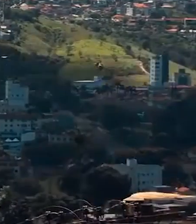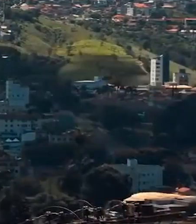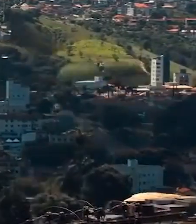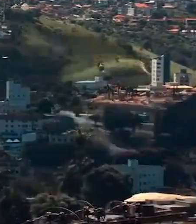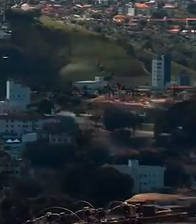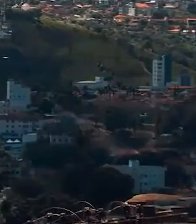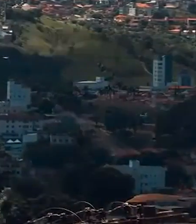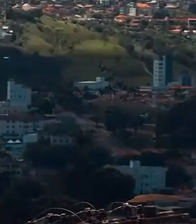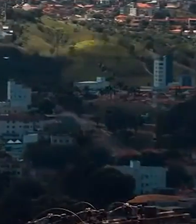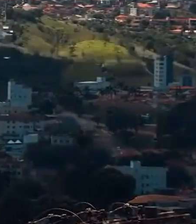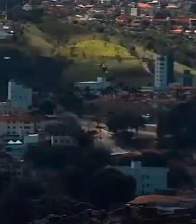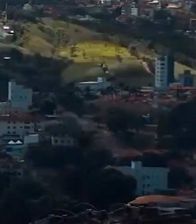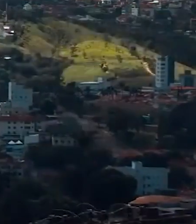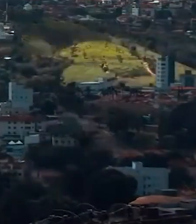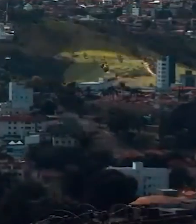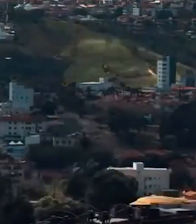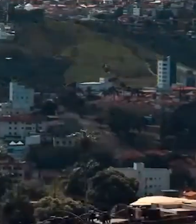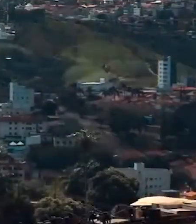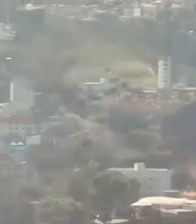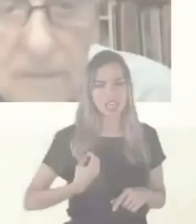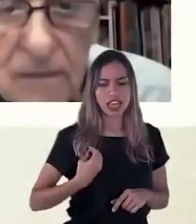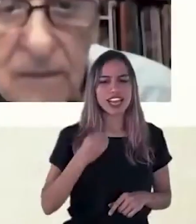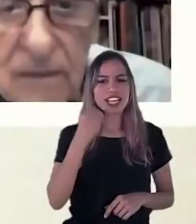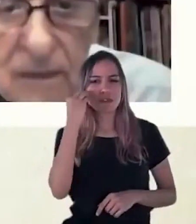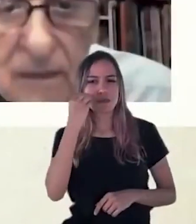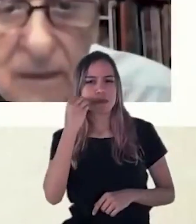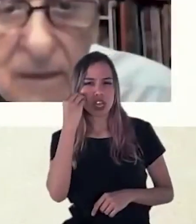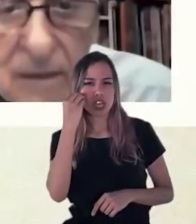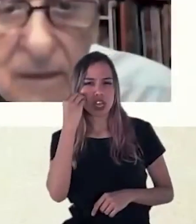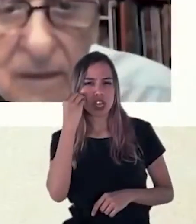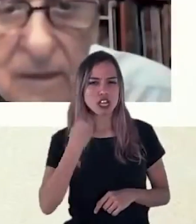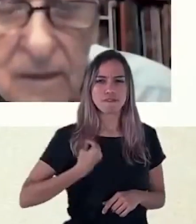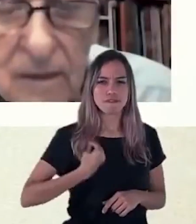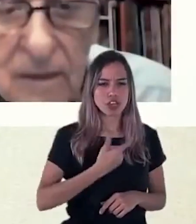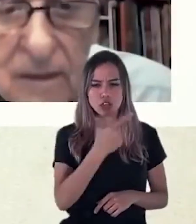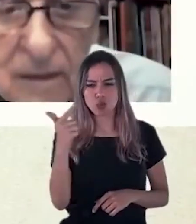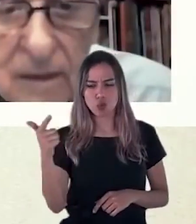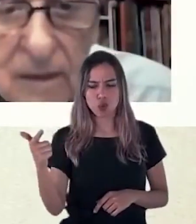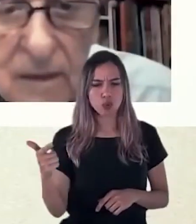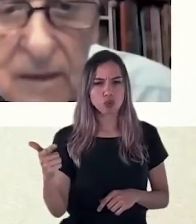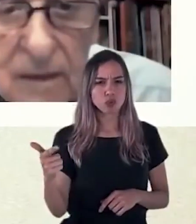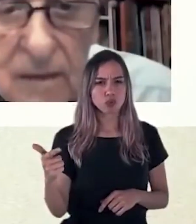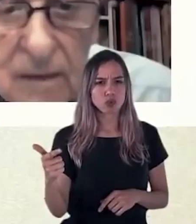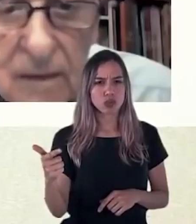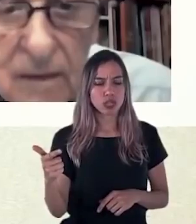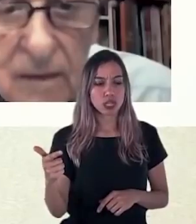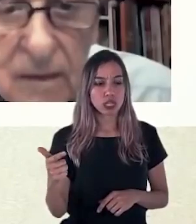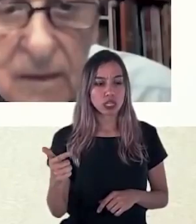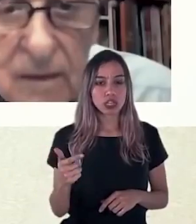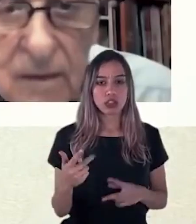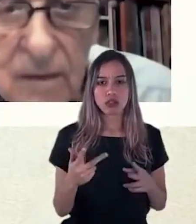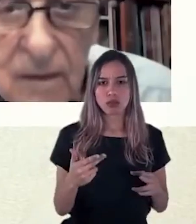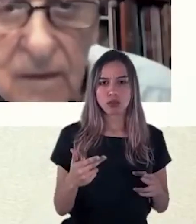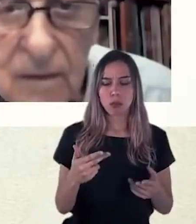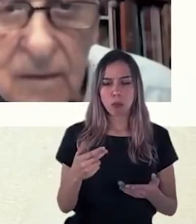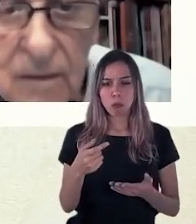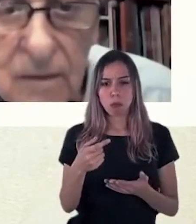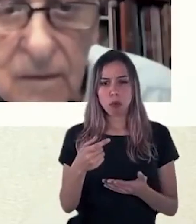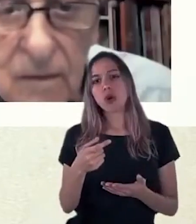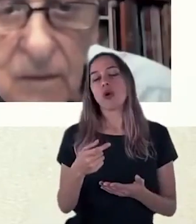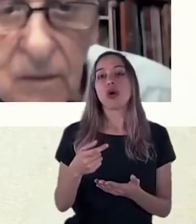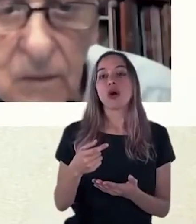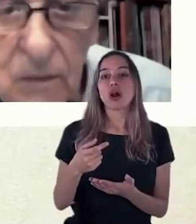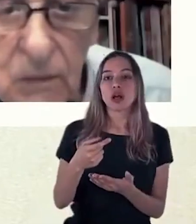uma fotografia na parede, mas como dói. Eu acredito que o poema, ele localizou-se em Itabira, mas se